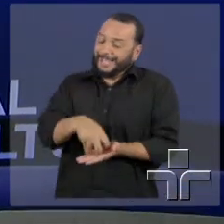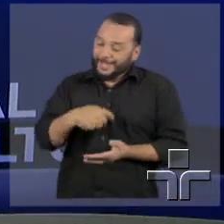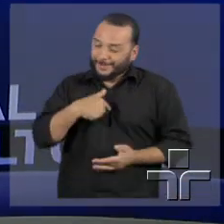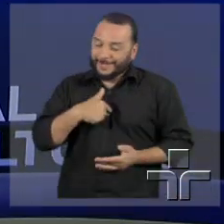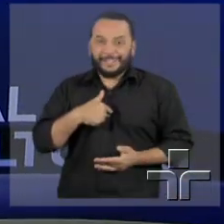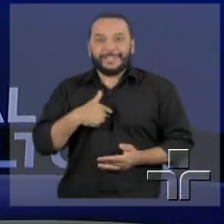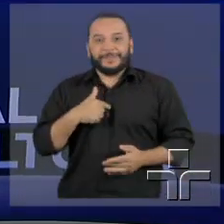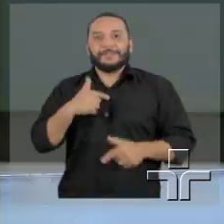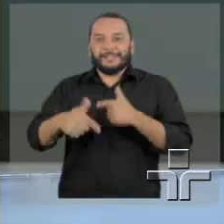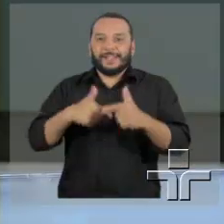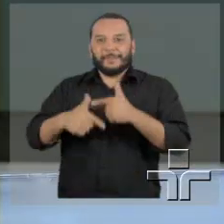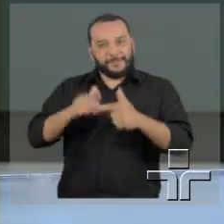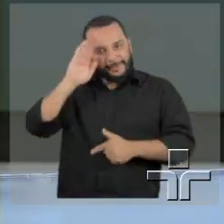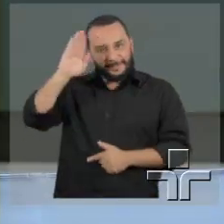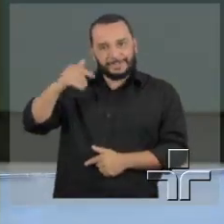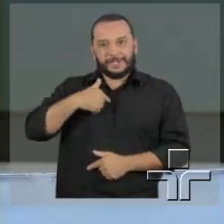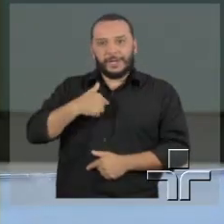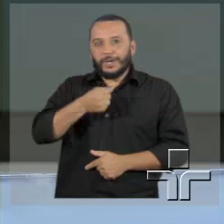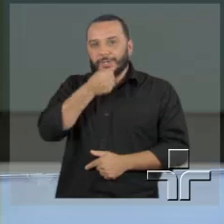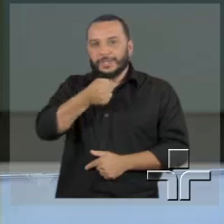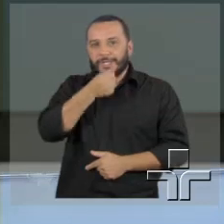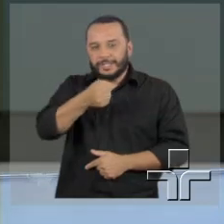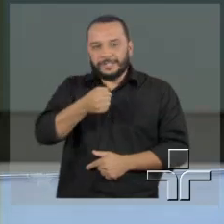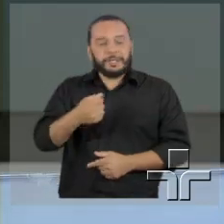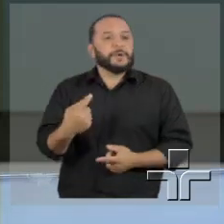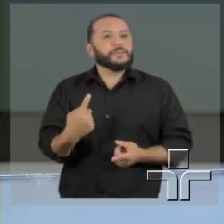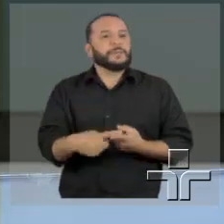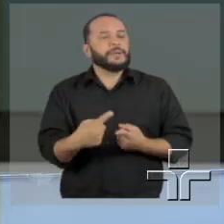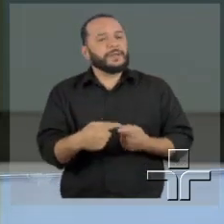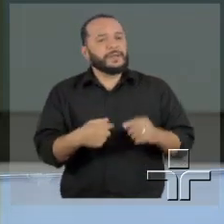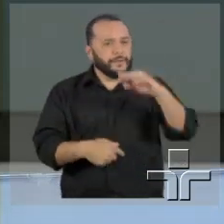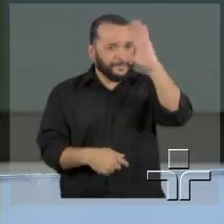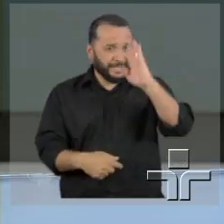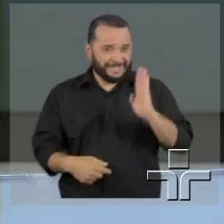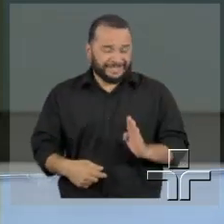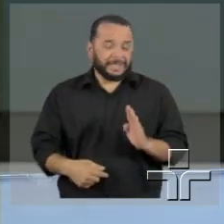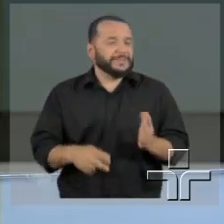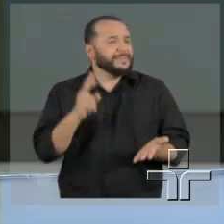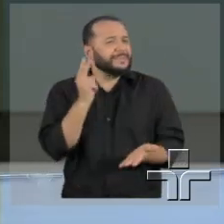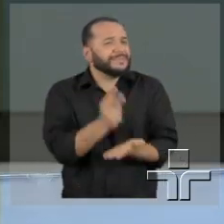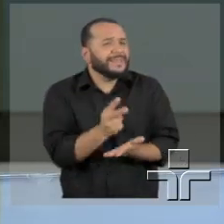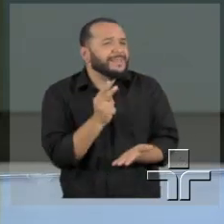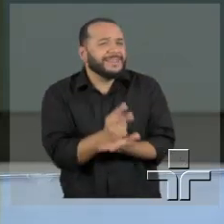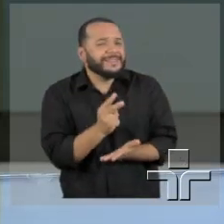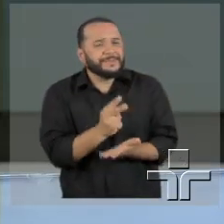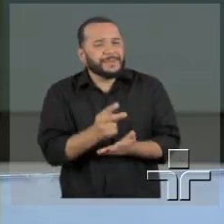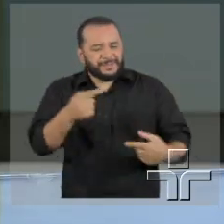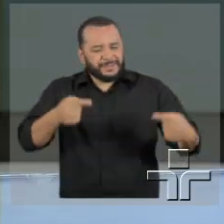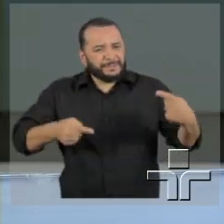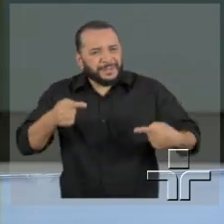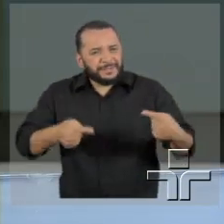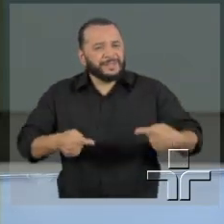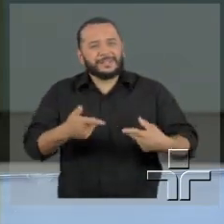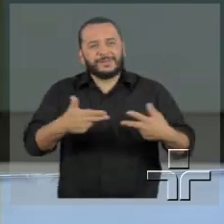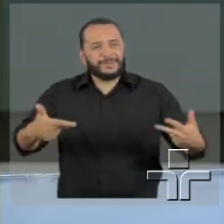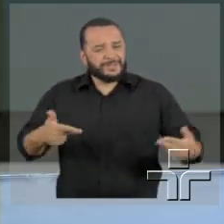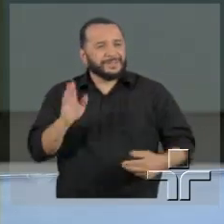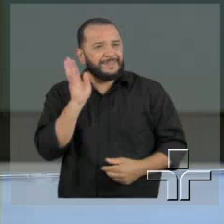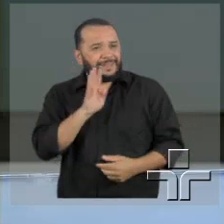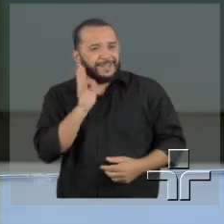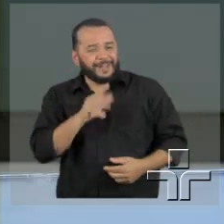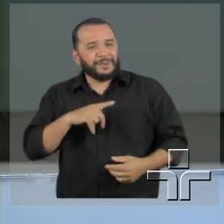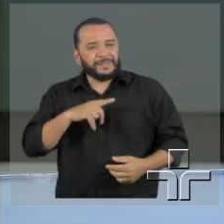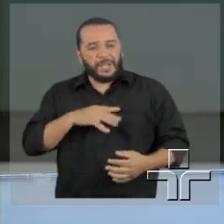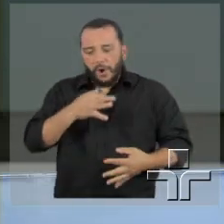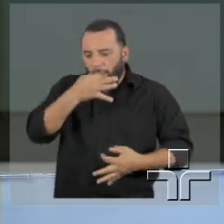o ofício em primeiro lugar. Que engraçado que virou o Brasil, porque era sempre uma coisa gostosa de você debater as coisas, E as diferenças